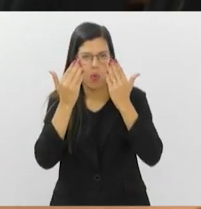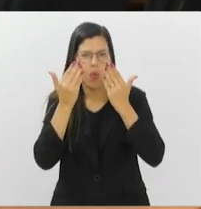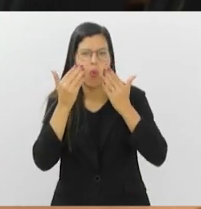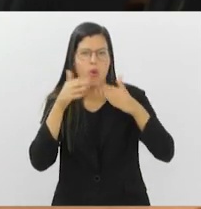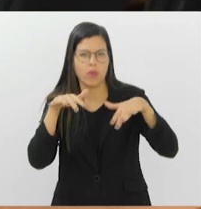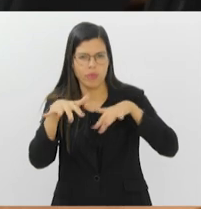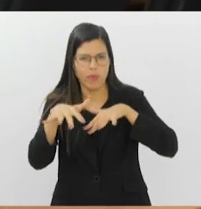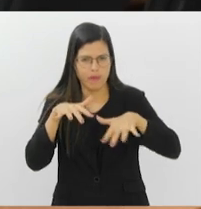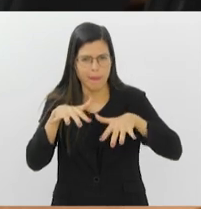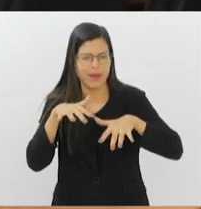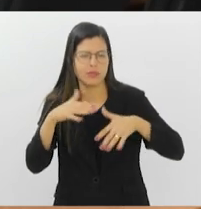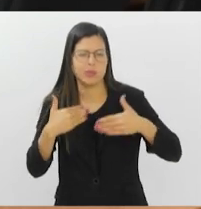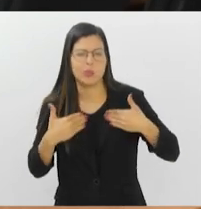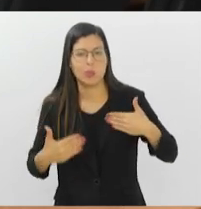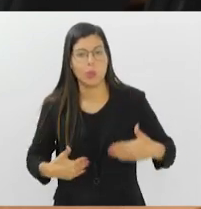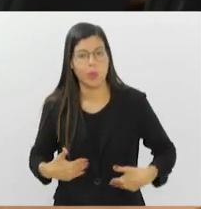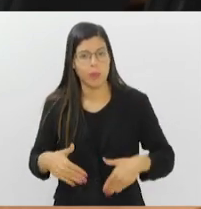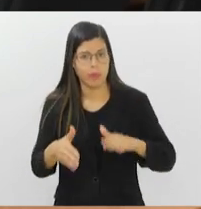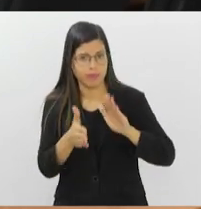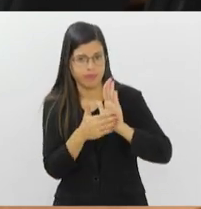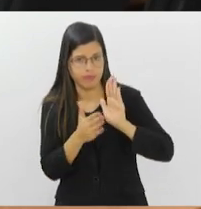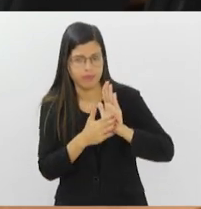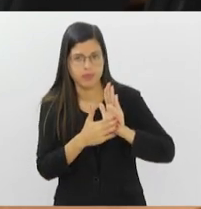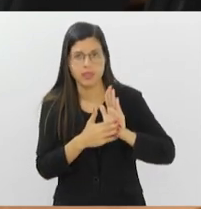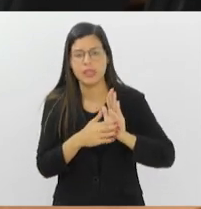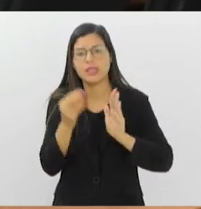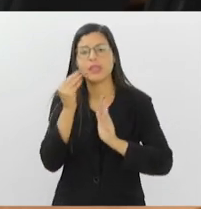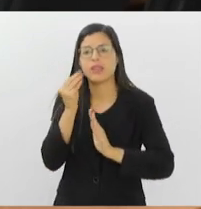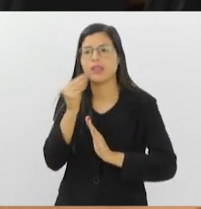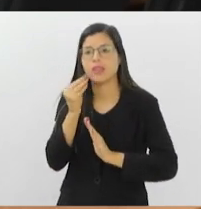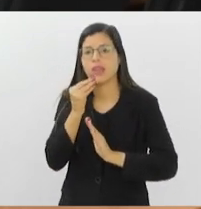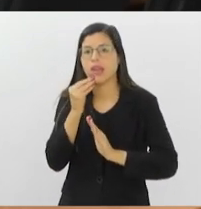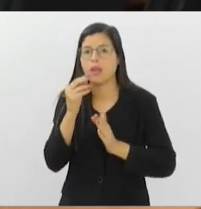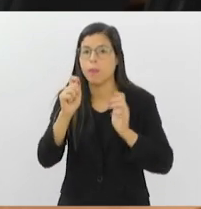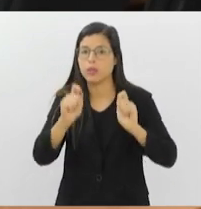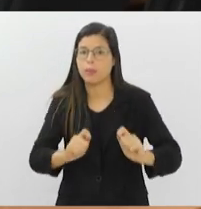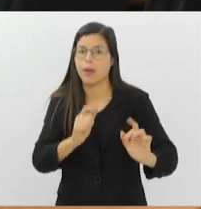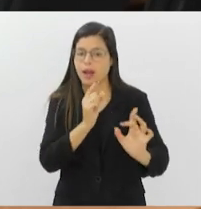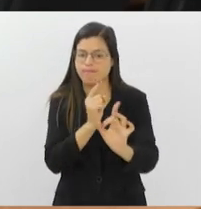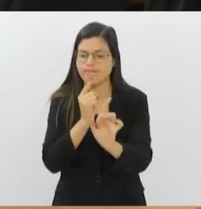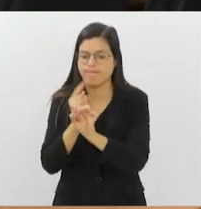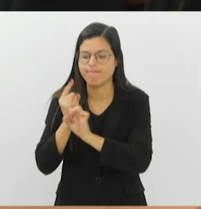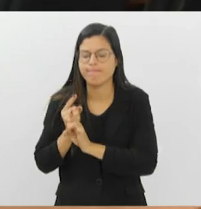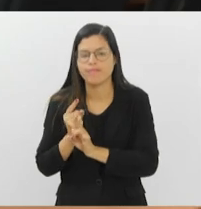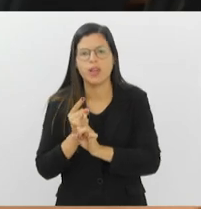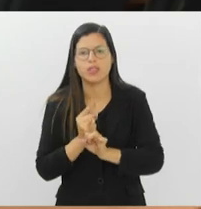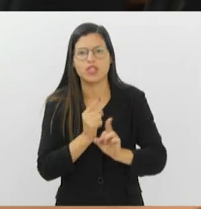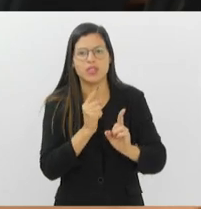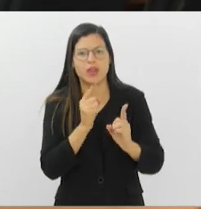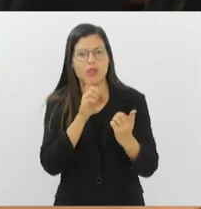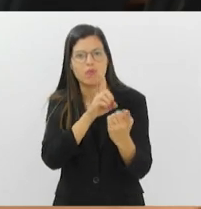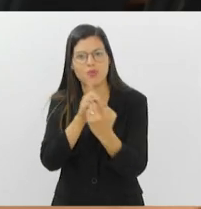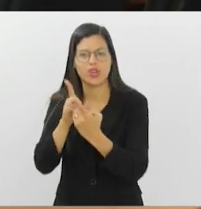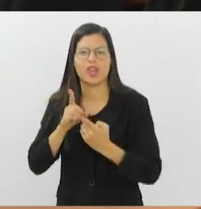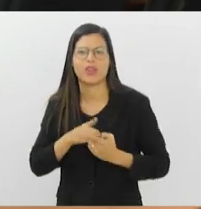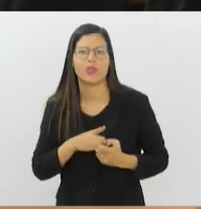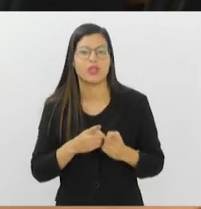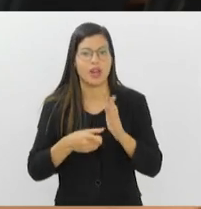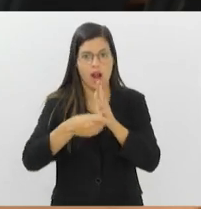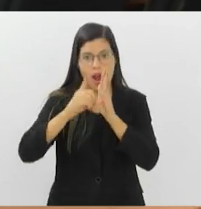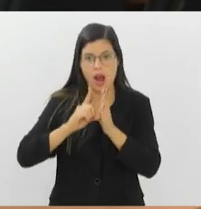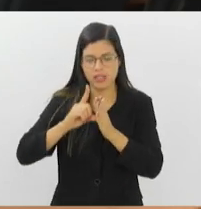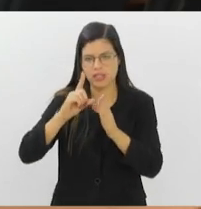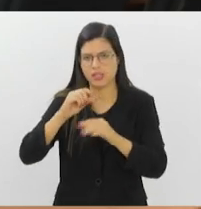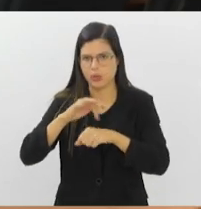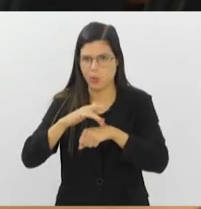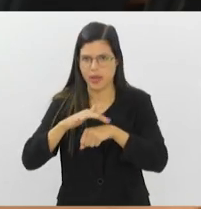Proposta o texto desse projeto de lei é busca aí possibilitar a identificação precoce dessa essa doença além do tratamento adequado